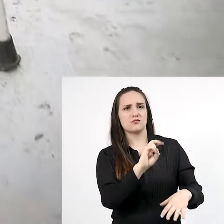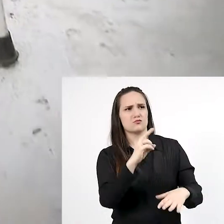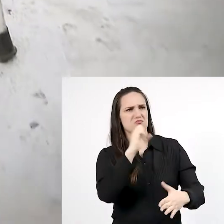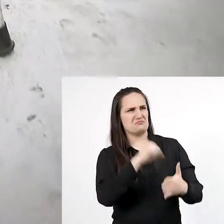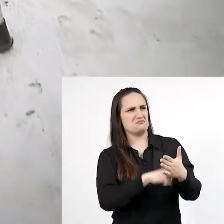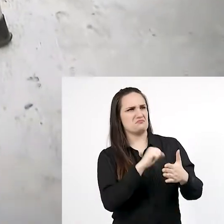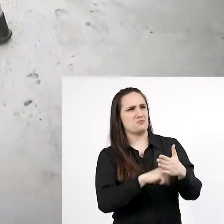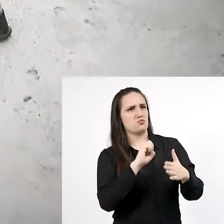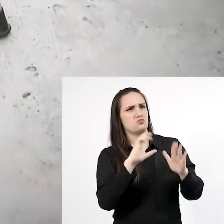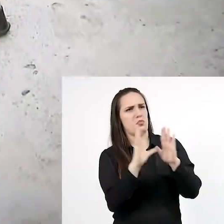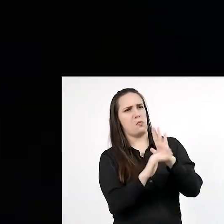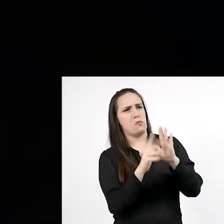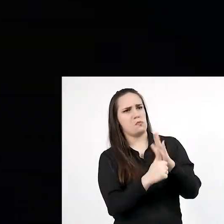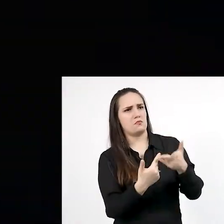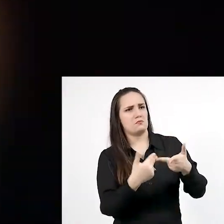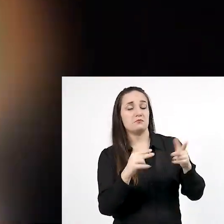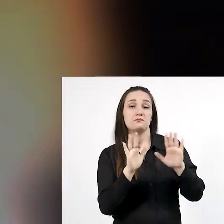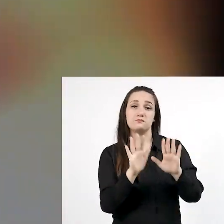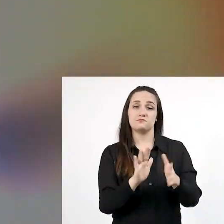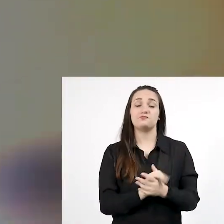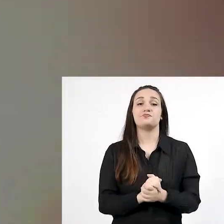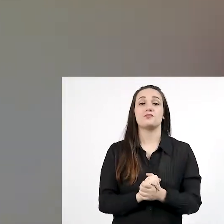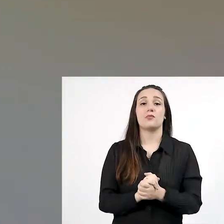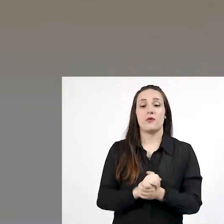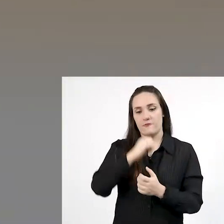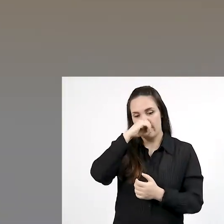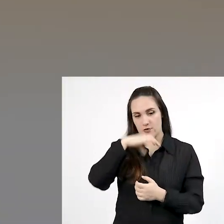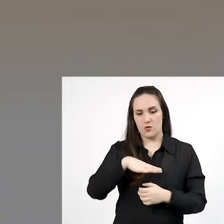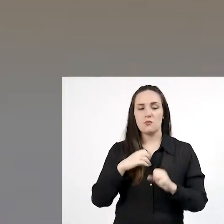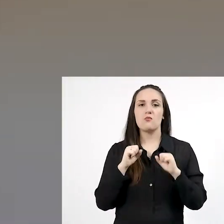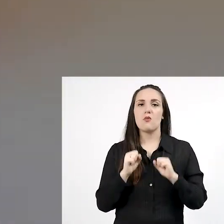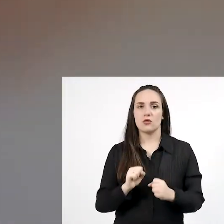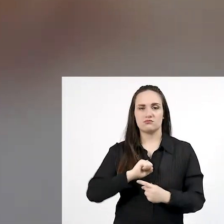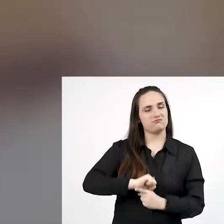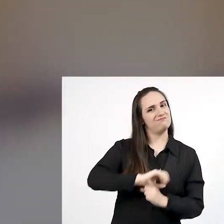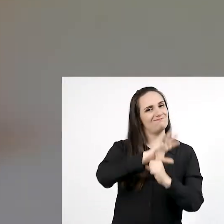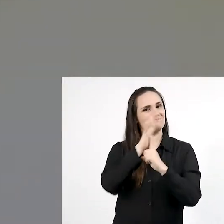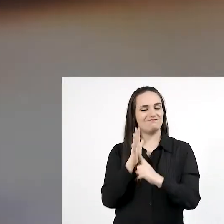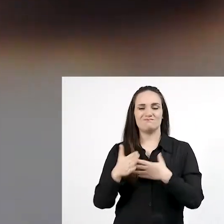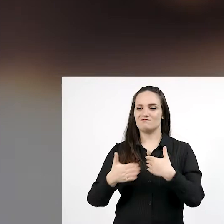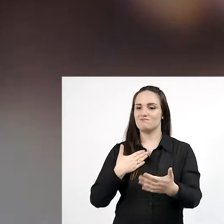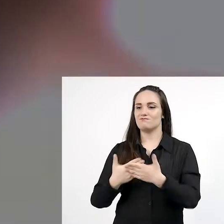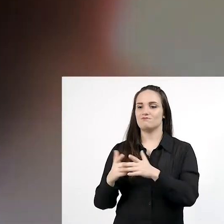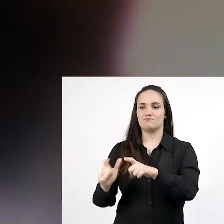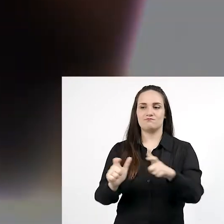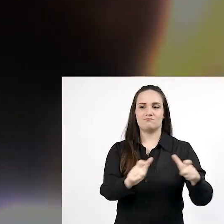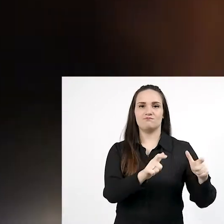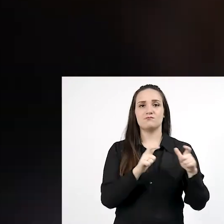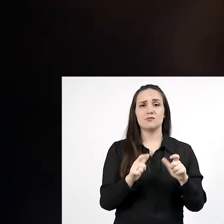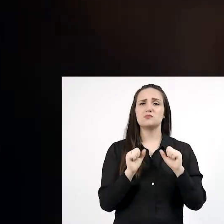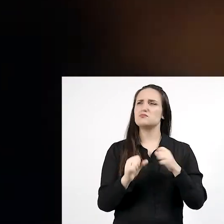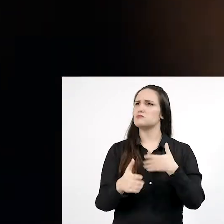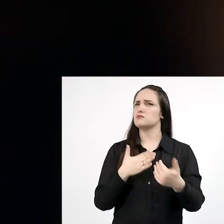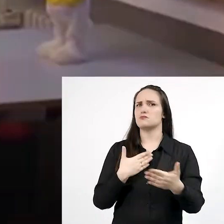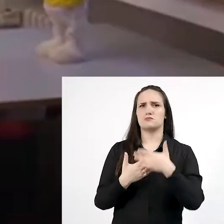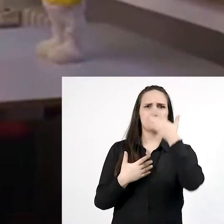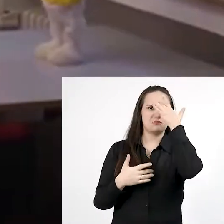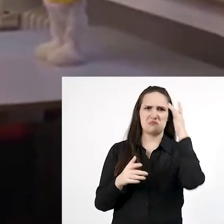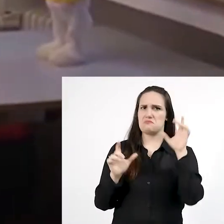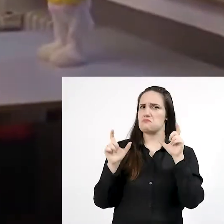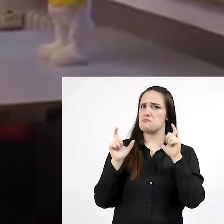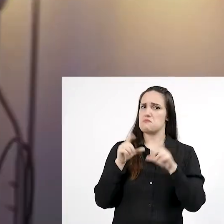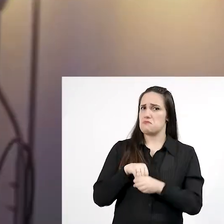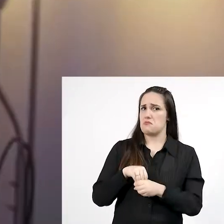à dignidade. Atos de violência podem acontecer em qualquer lugar e partir de qualquer um, seja na